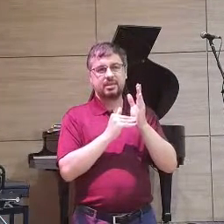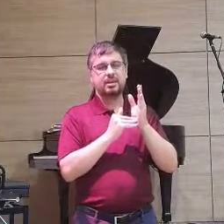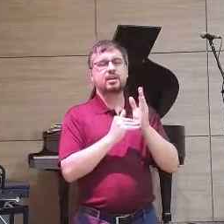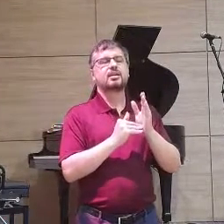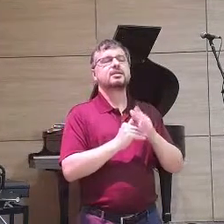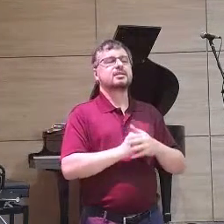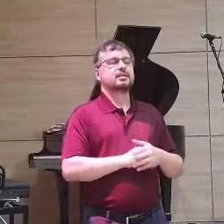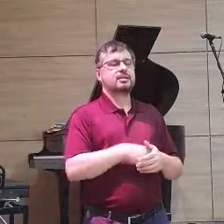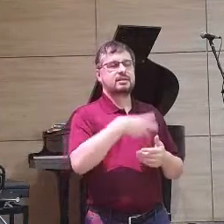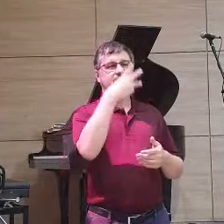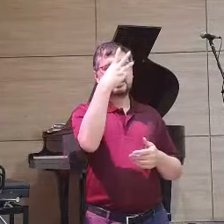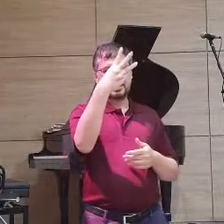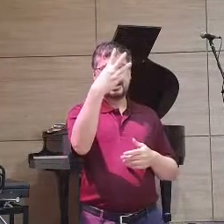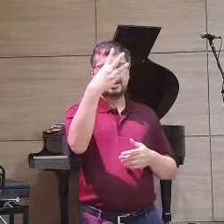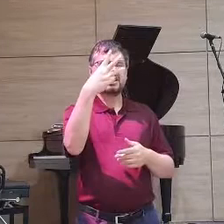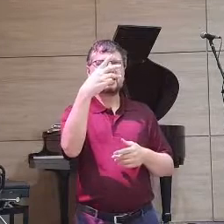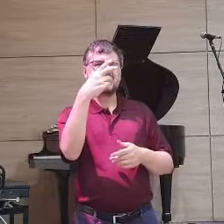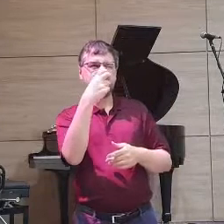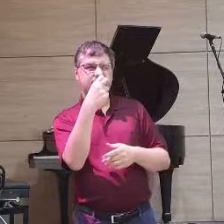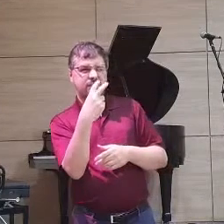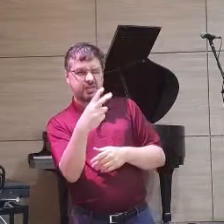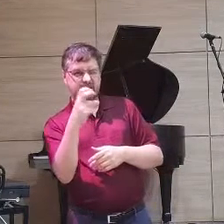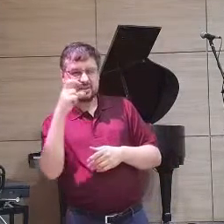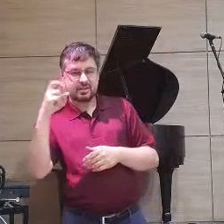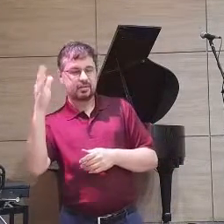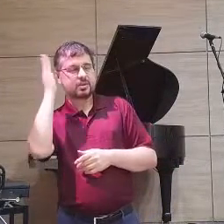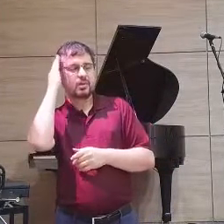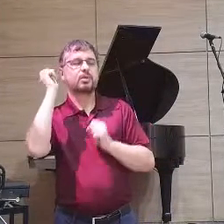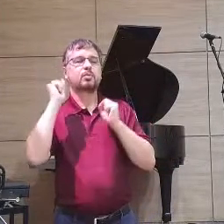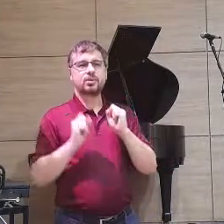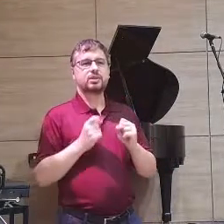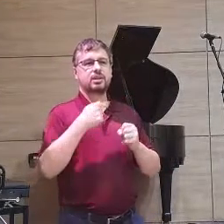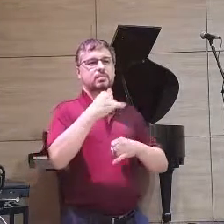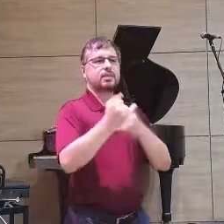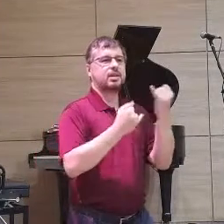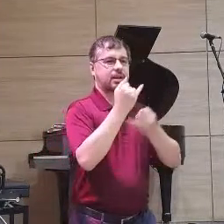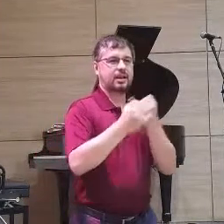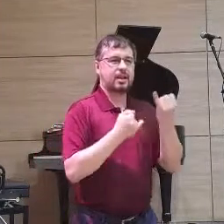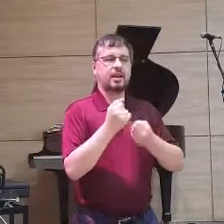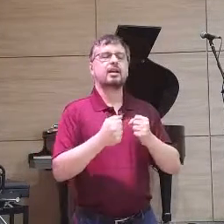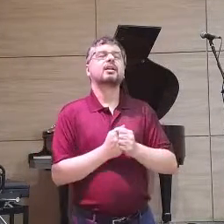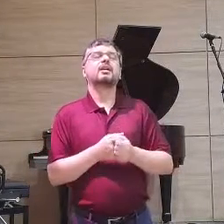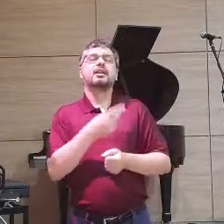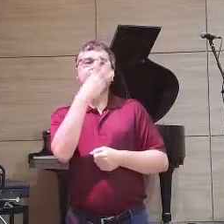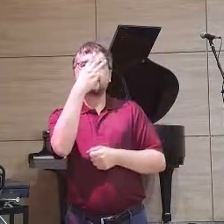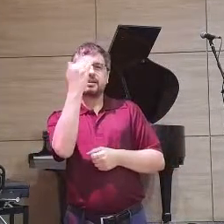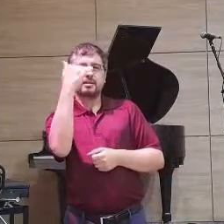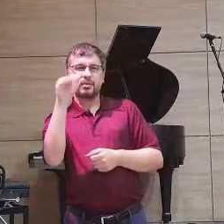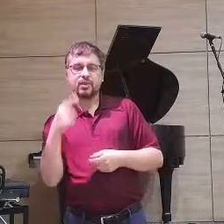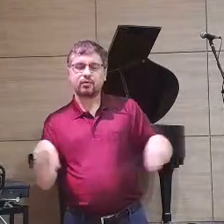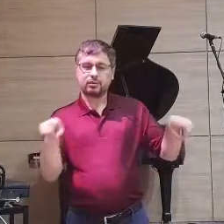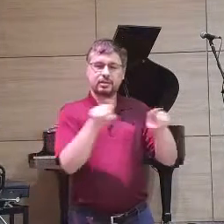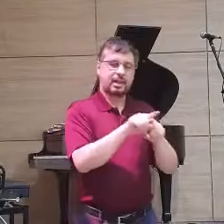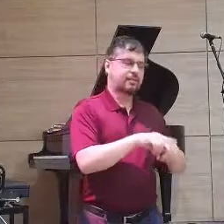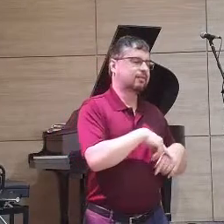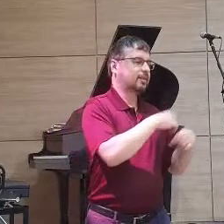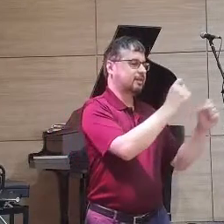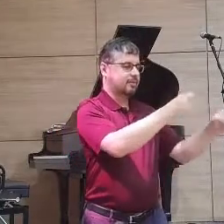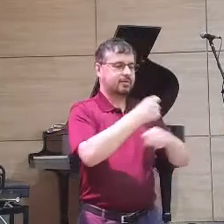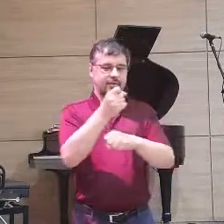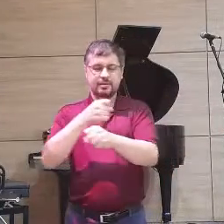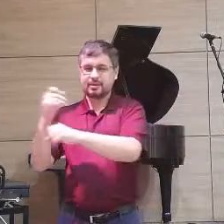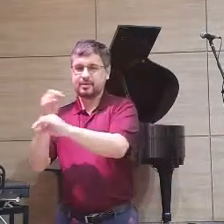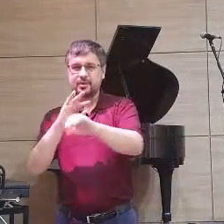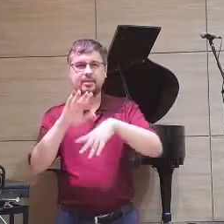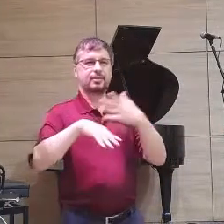13:25 Eu sabia que eu podia ficar ali chegava 3:30 eu vá dava para dentro de casa limpa fazia e